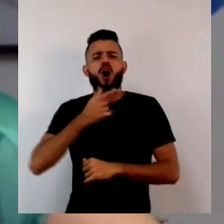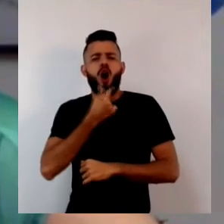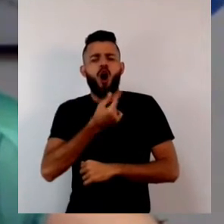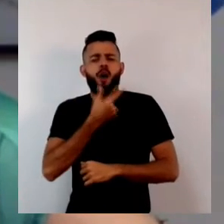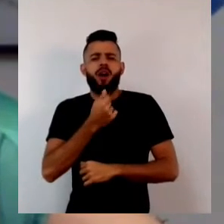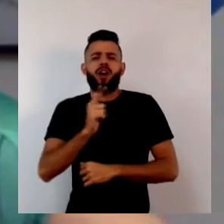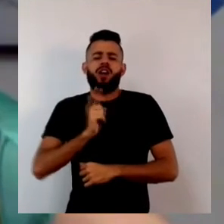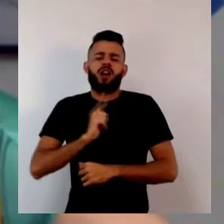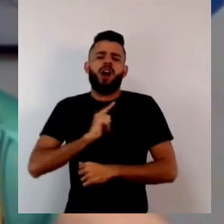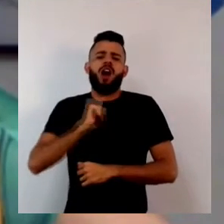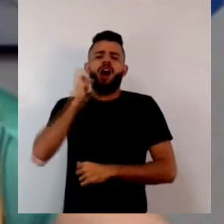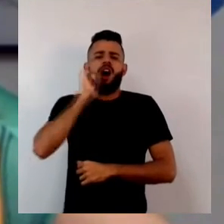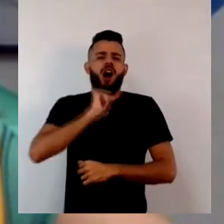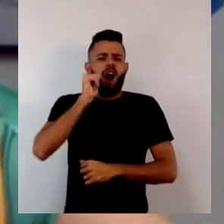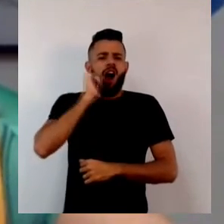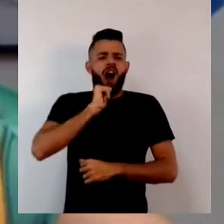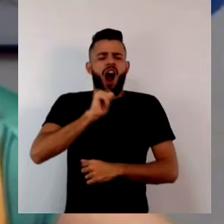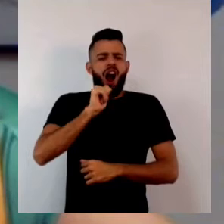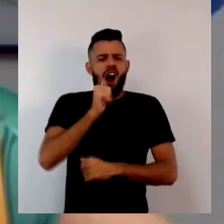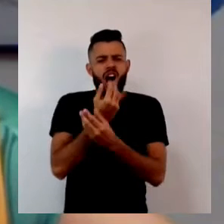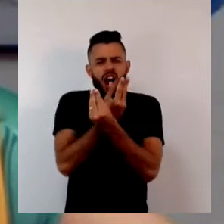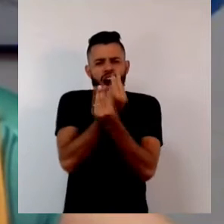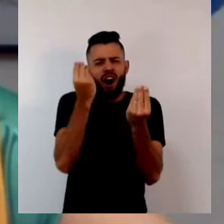tem muita mulher junta.